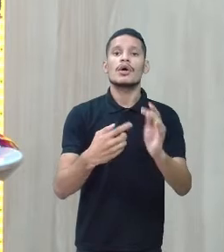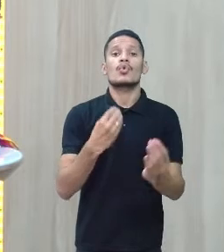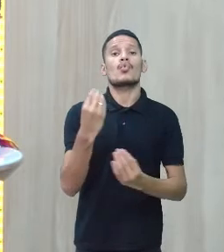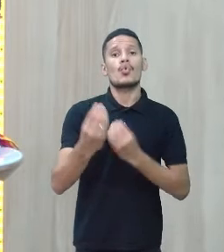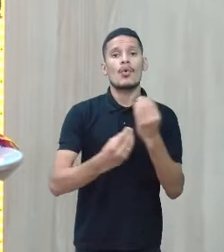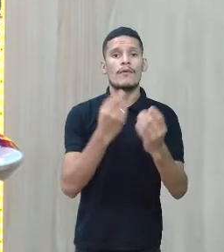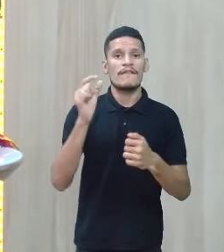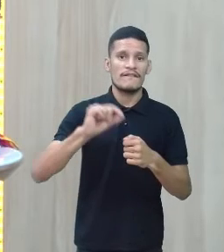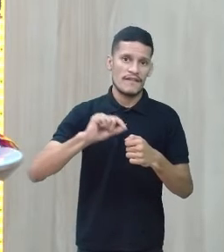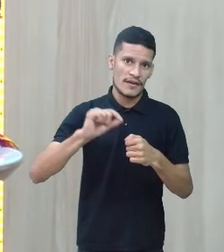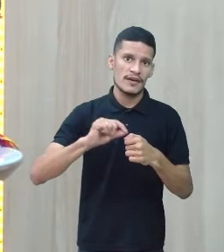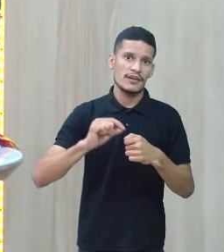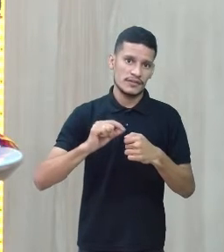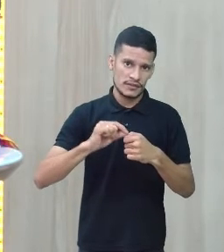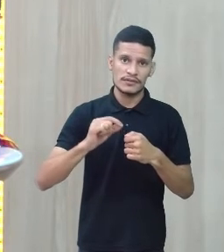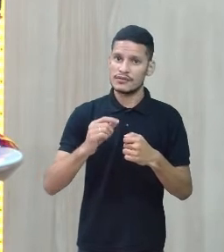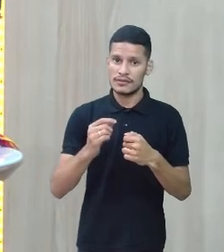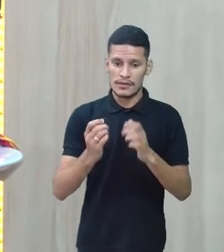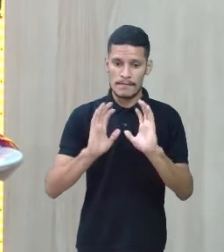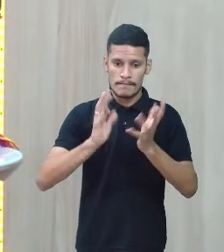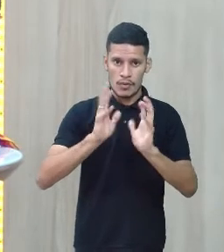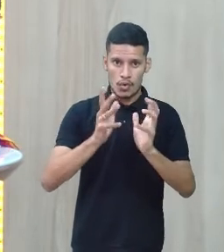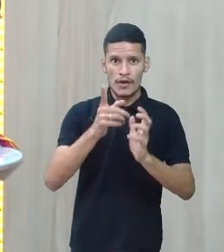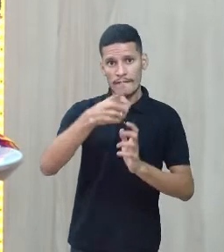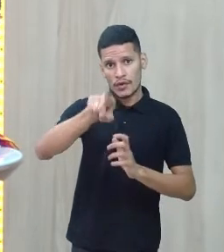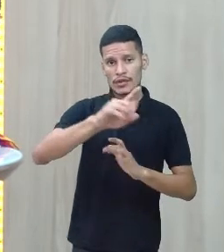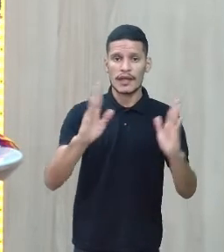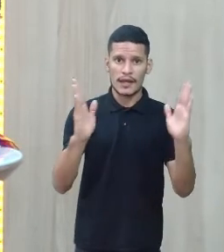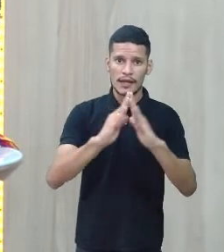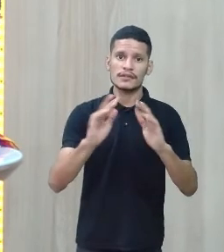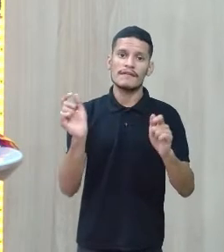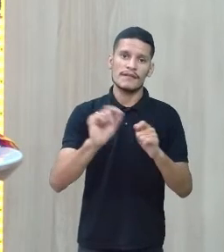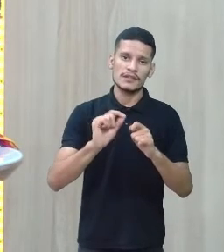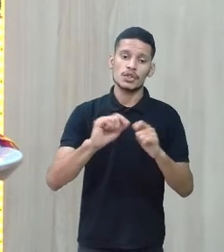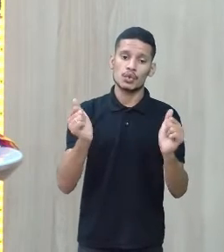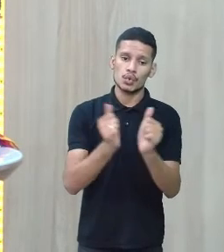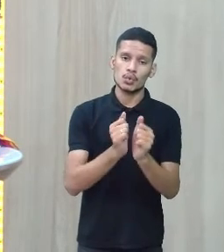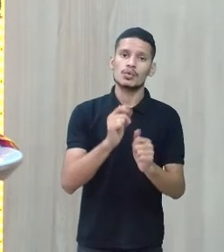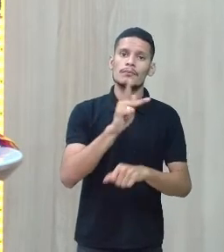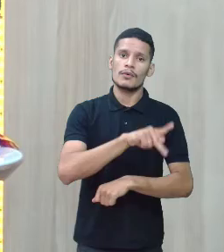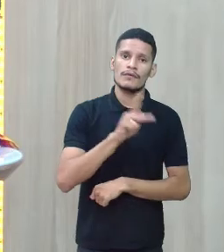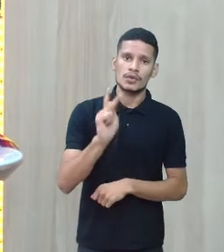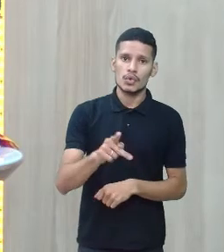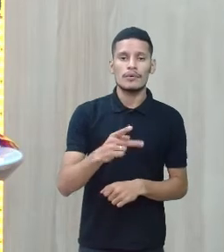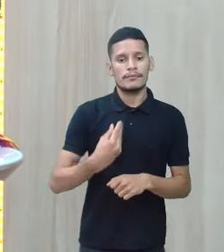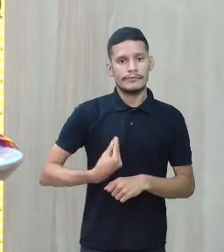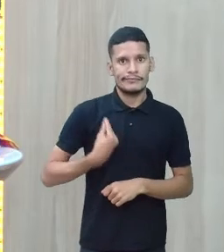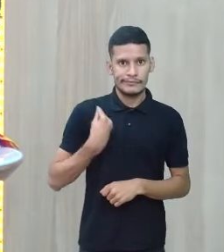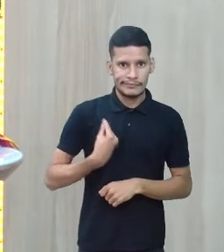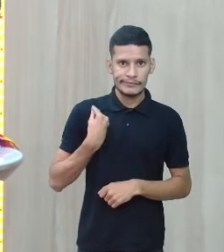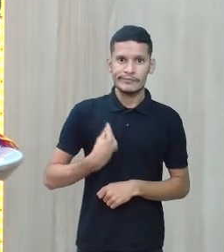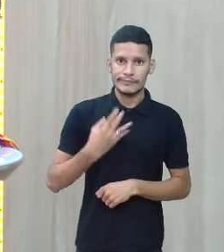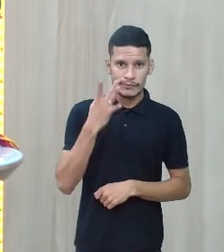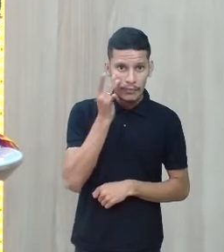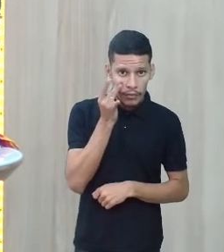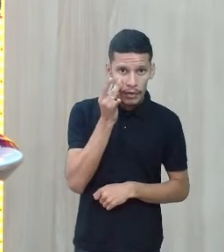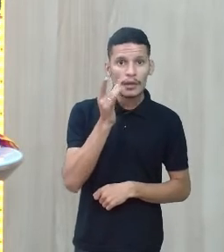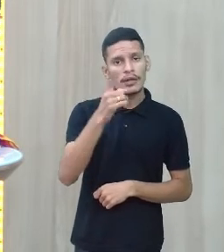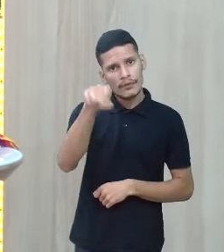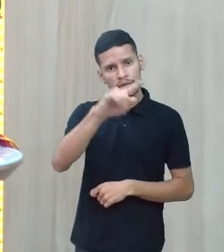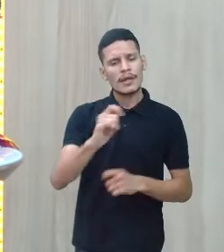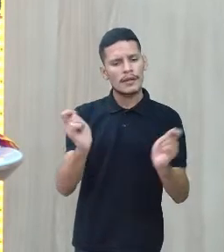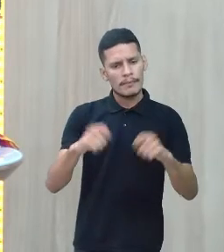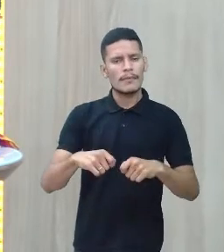vocês esse tutorial de como fazer, para você fazer aí junto com o seu professor na escola presencialmente, certo? E jogar com seus amigos, né?